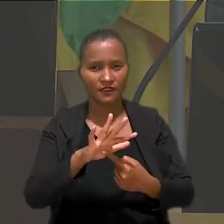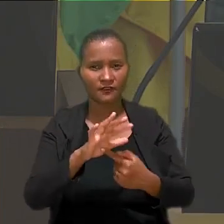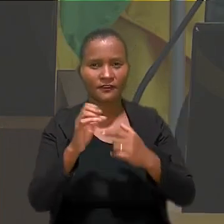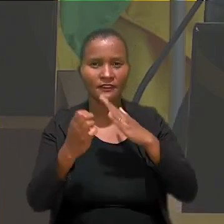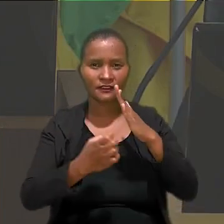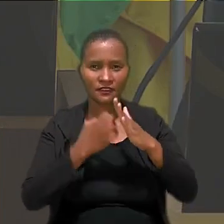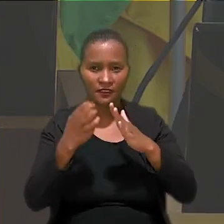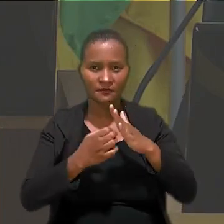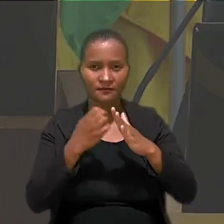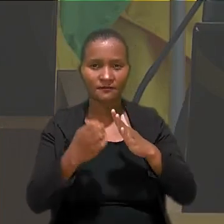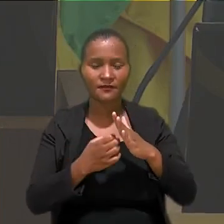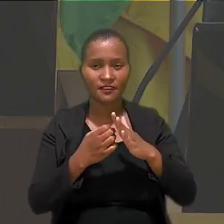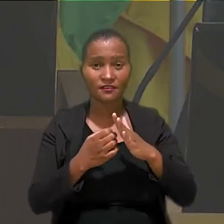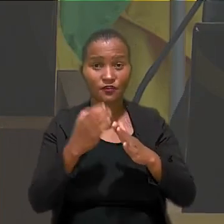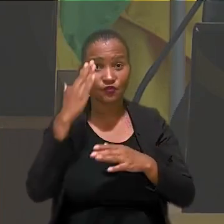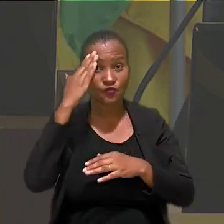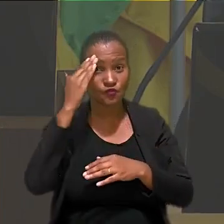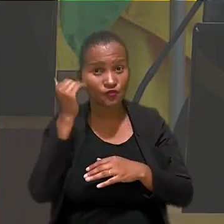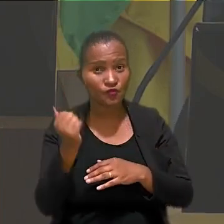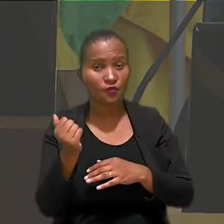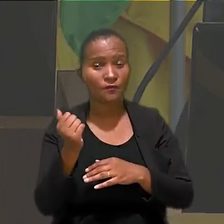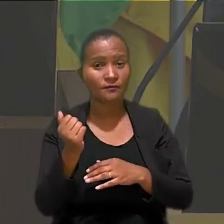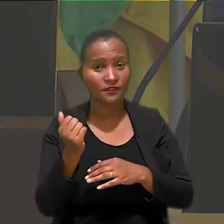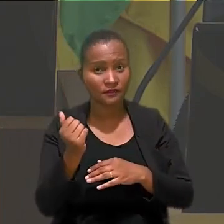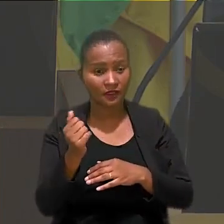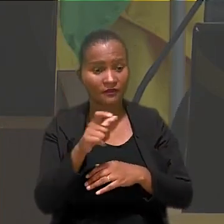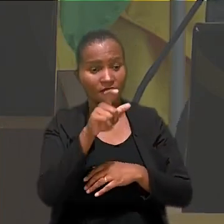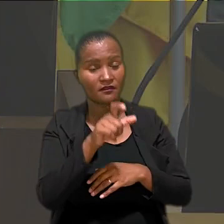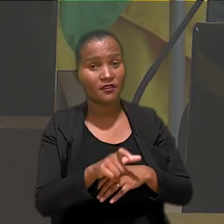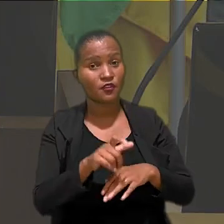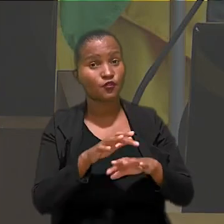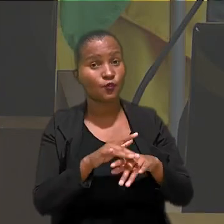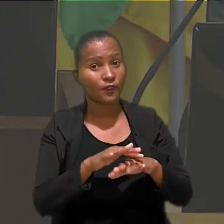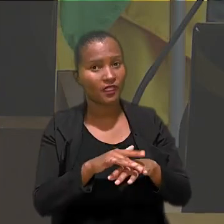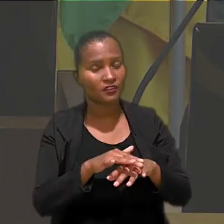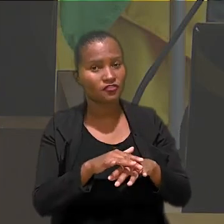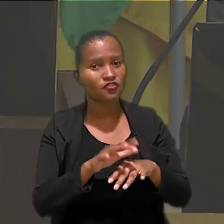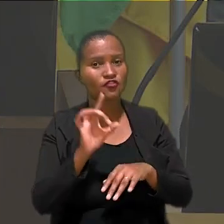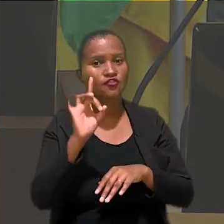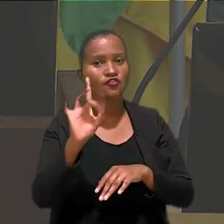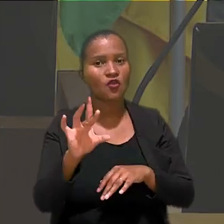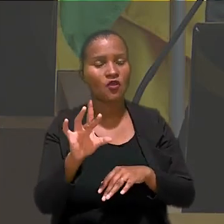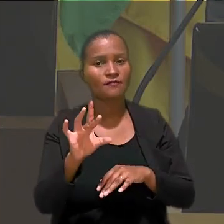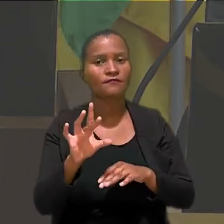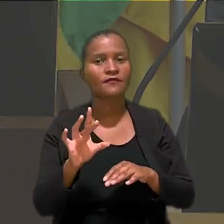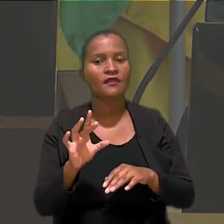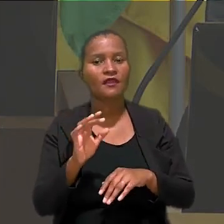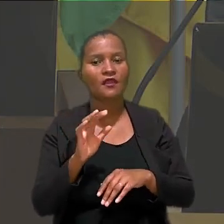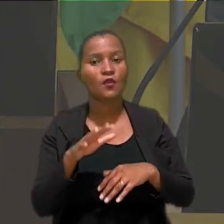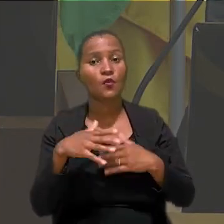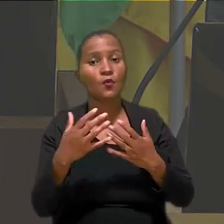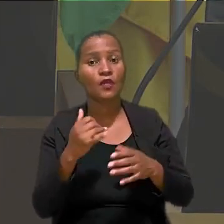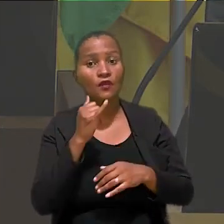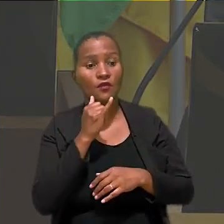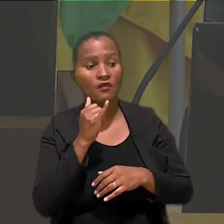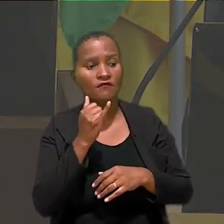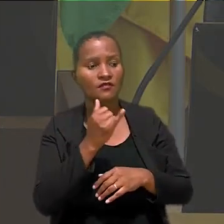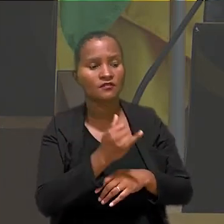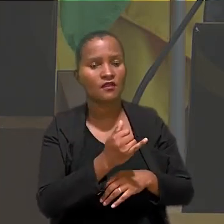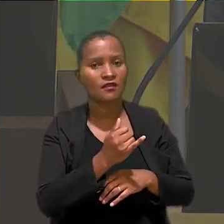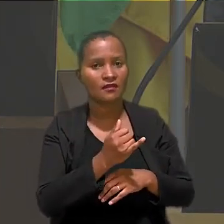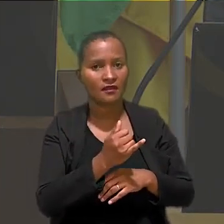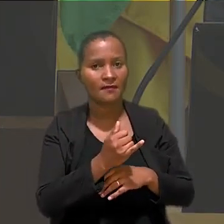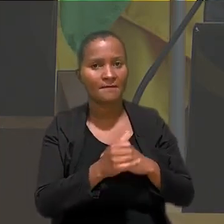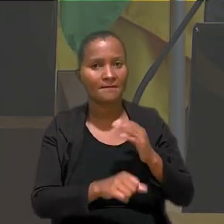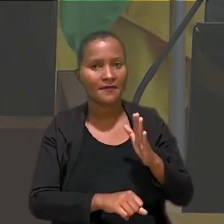que a empresa soube do quadro clínico do trabalhador apenas quando lhe comunicou a primeira